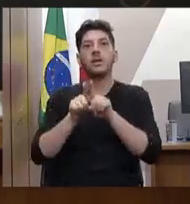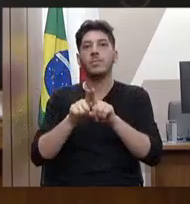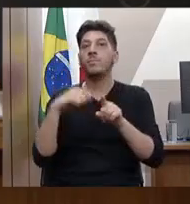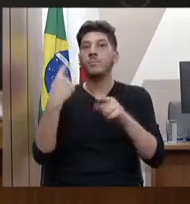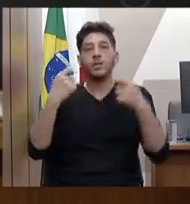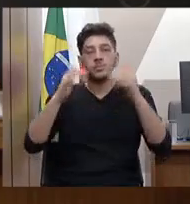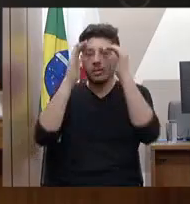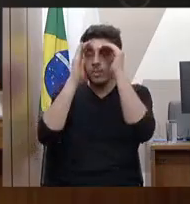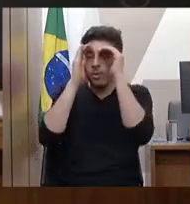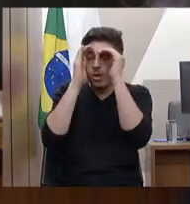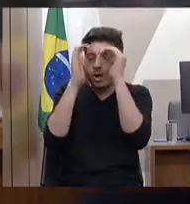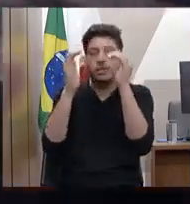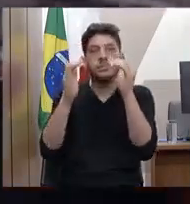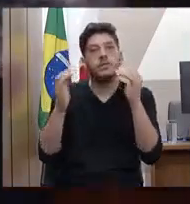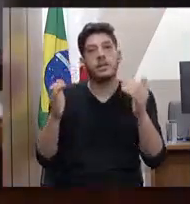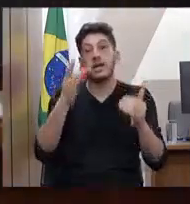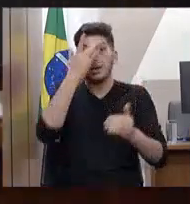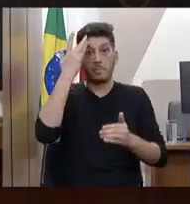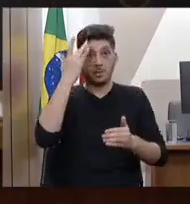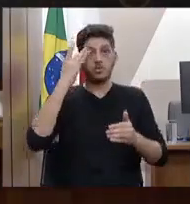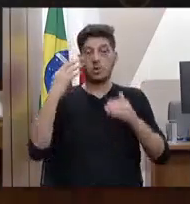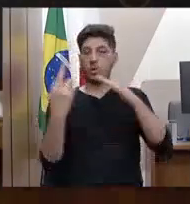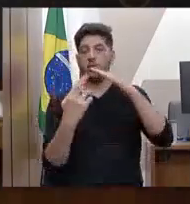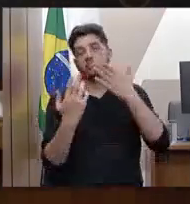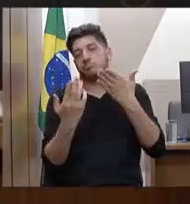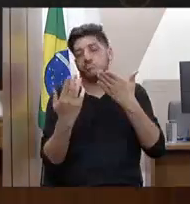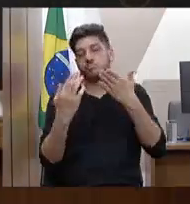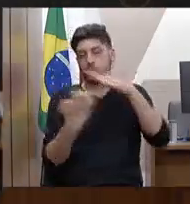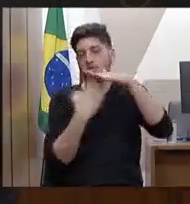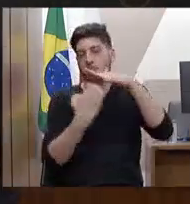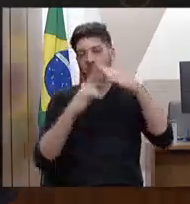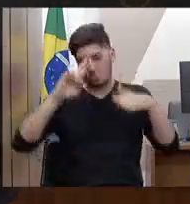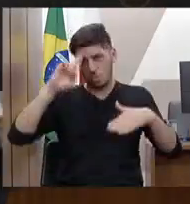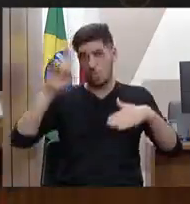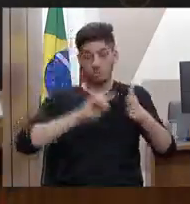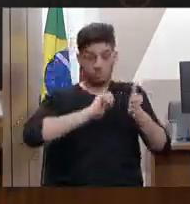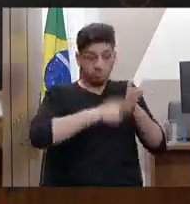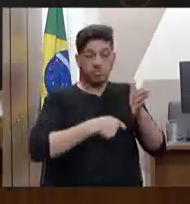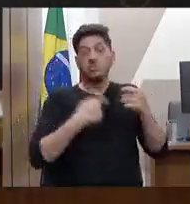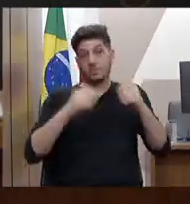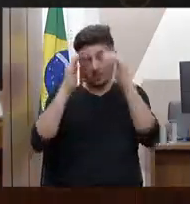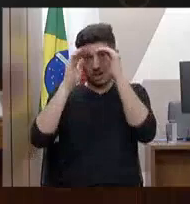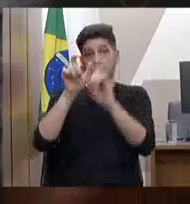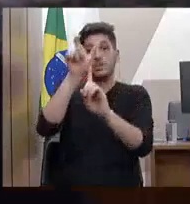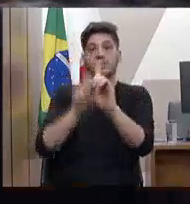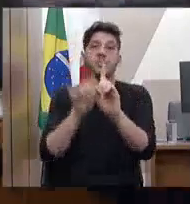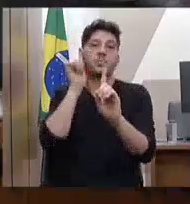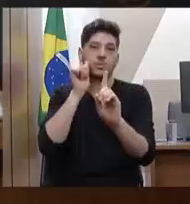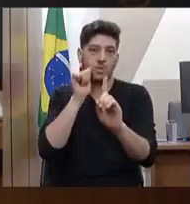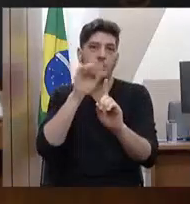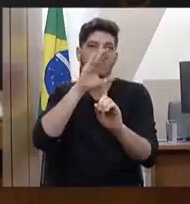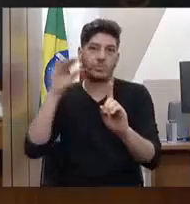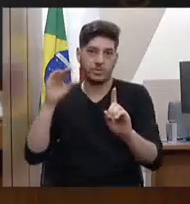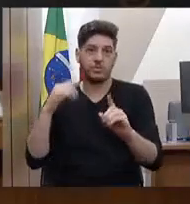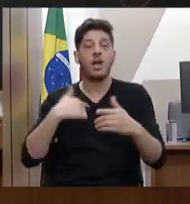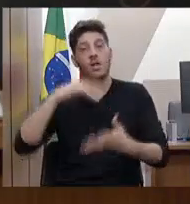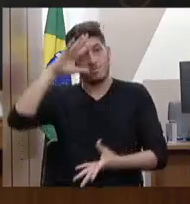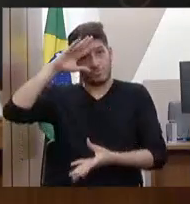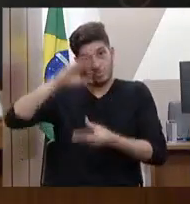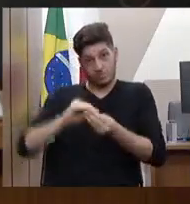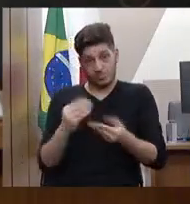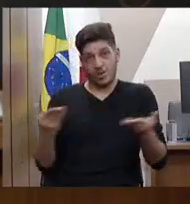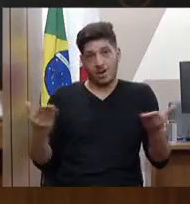considerado pelo empregador por aquele gestores na medida que a gente vai falando e eu vou concluir agora também